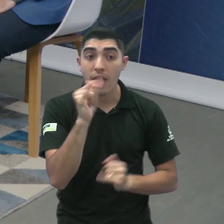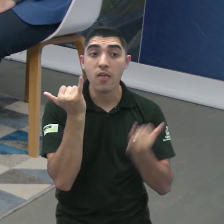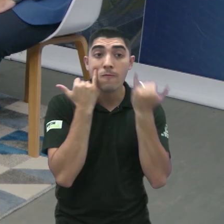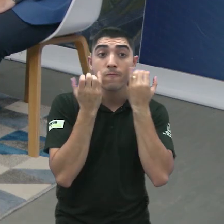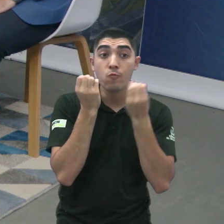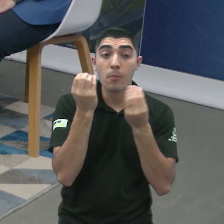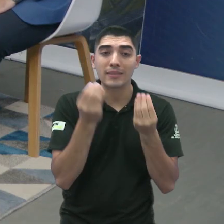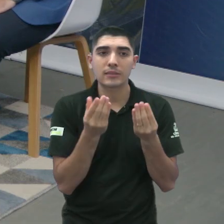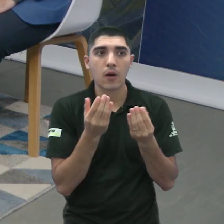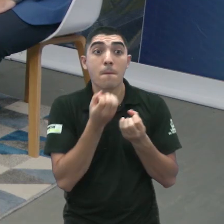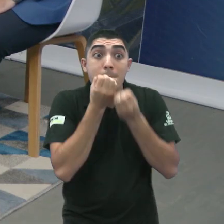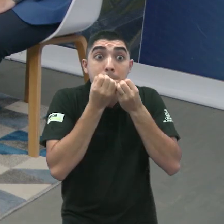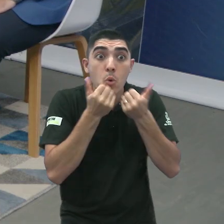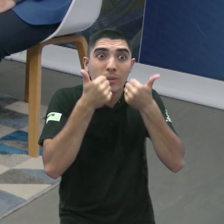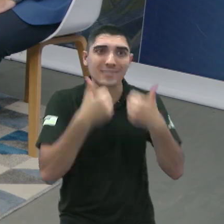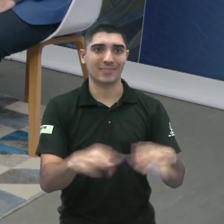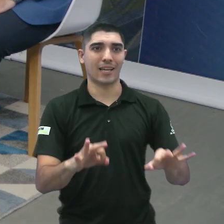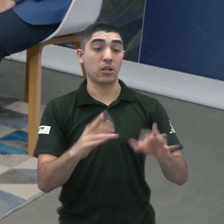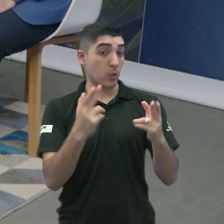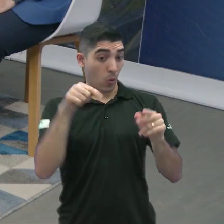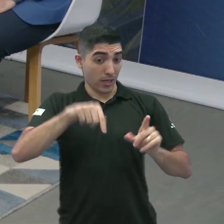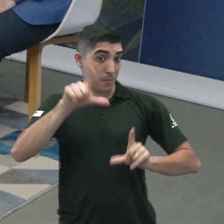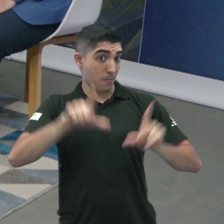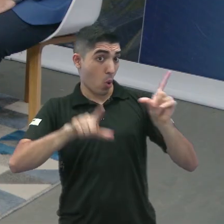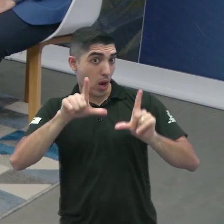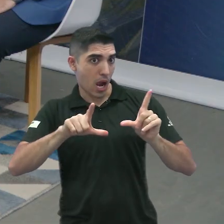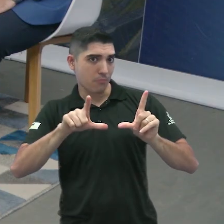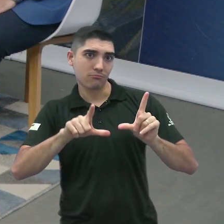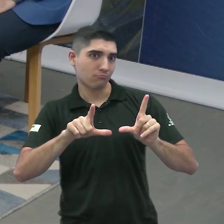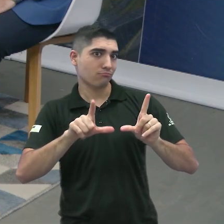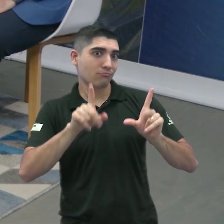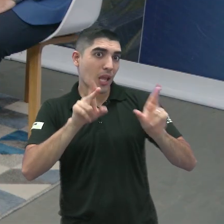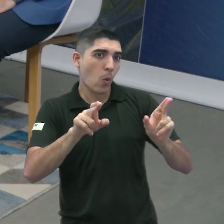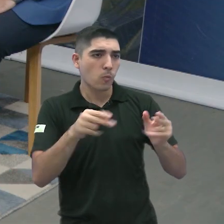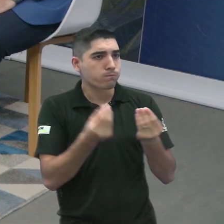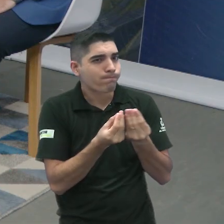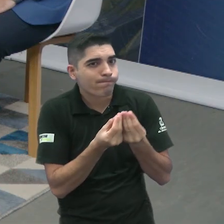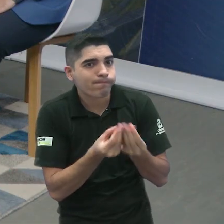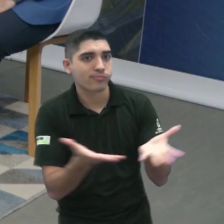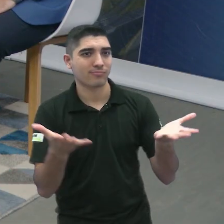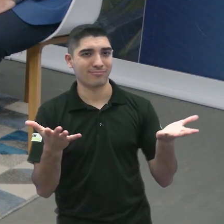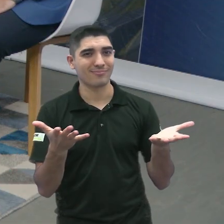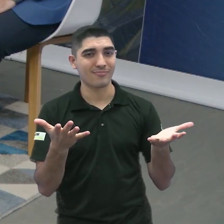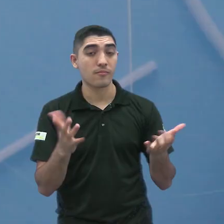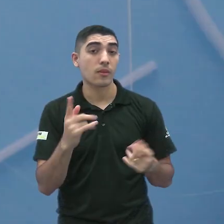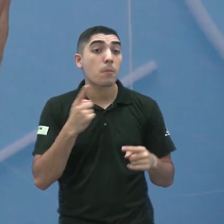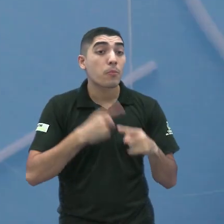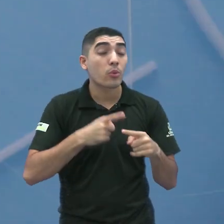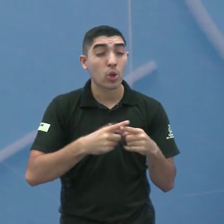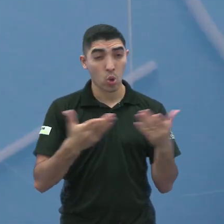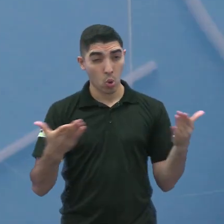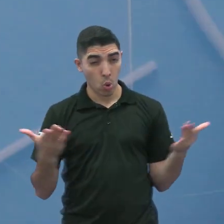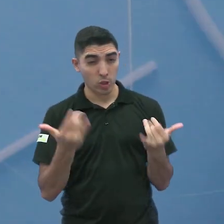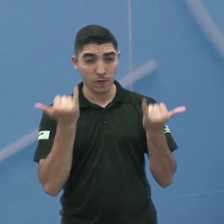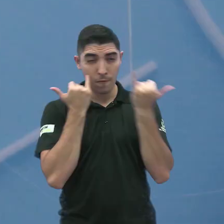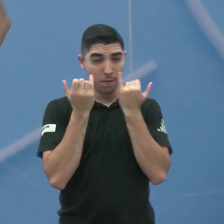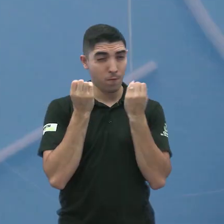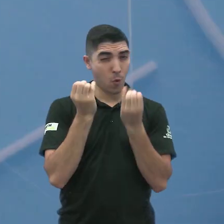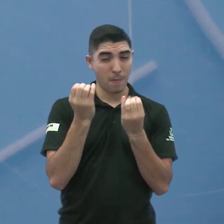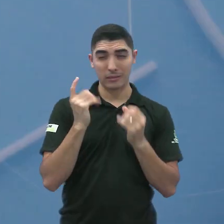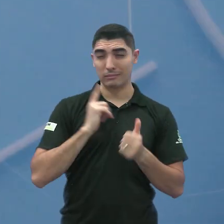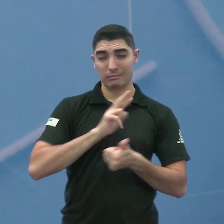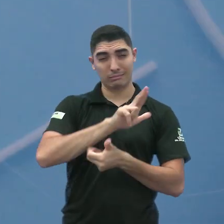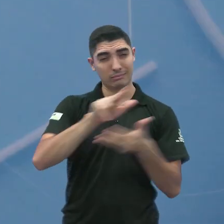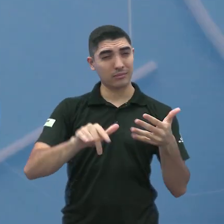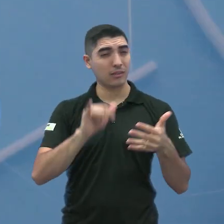para o público em geral, como você está fazendo aqui, como esse programa. A primeira é porque a gente tem muita informação rodando, mídias